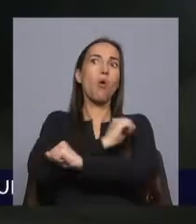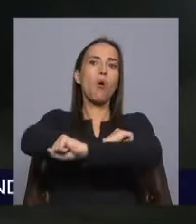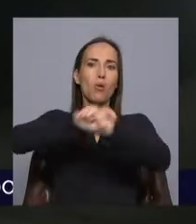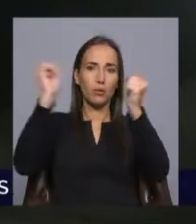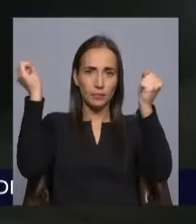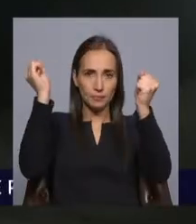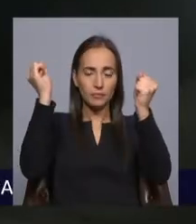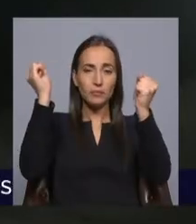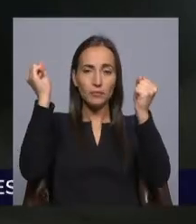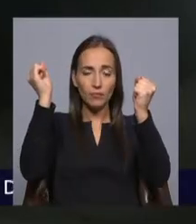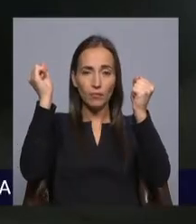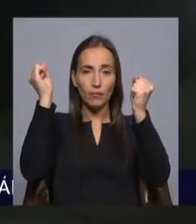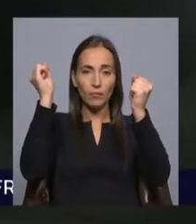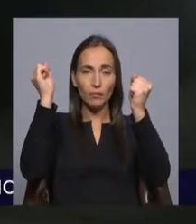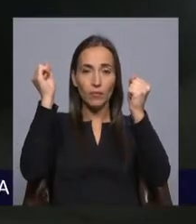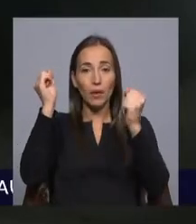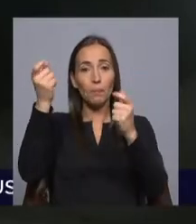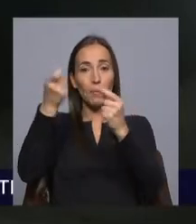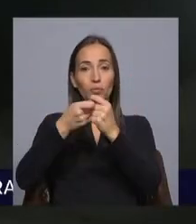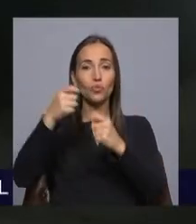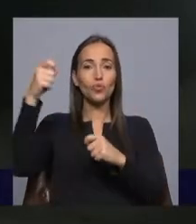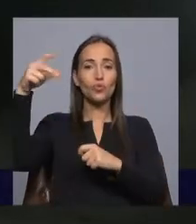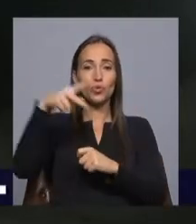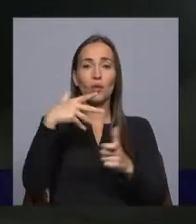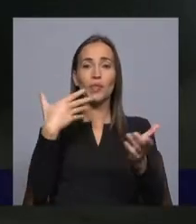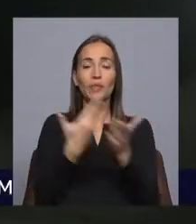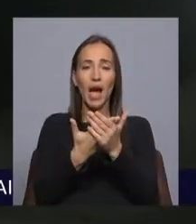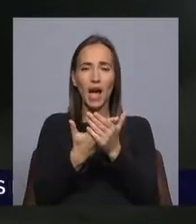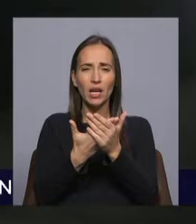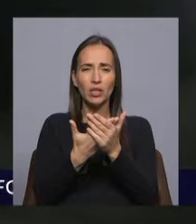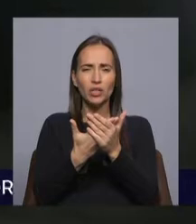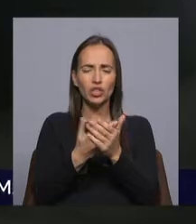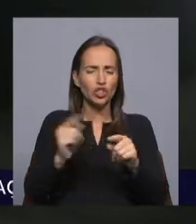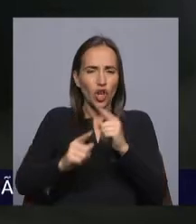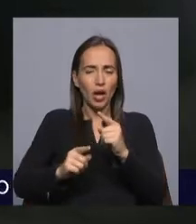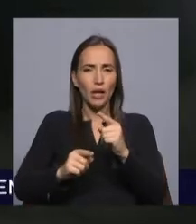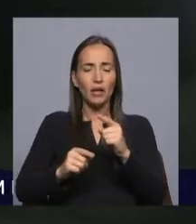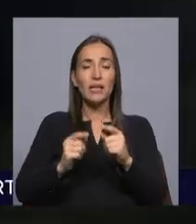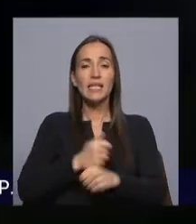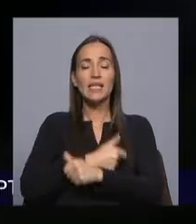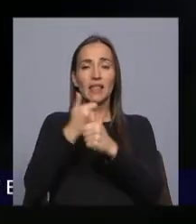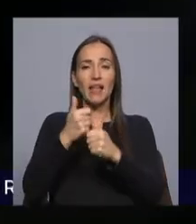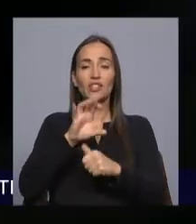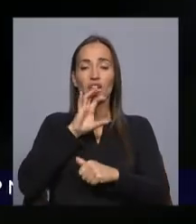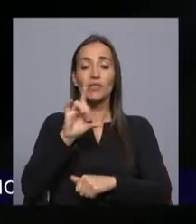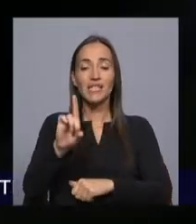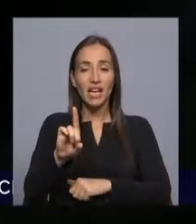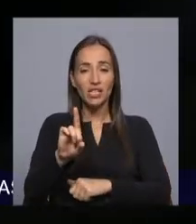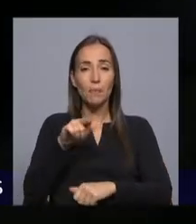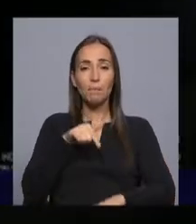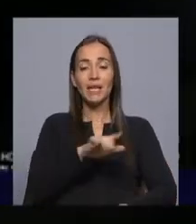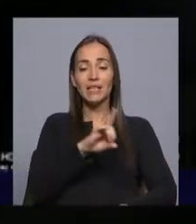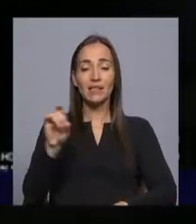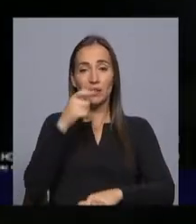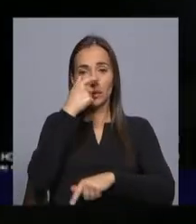certa altura do Sol. E o que é que isso criou? Olha, uma onda de choque que atingiu 6 cidades na região, feriu mais de 1.600 pessoas e um prejuízo